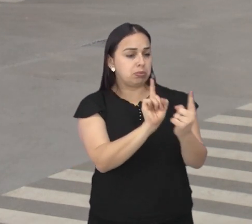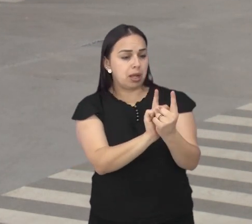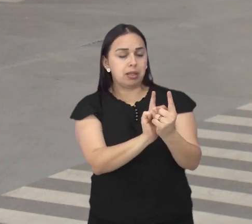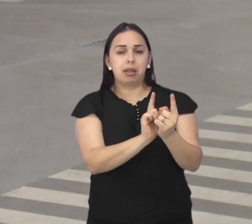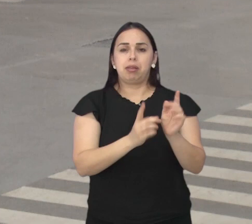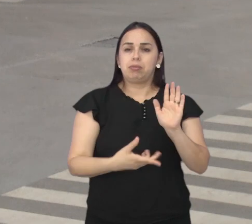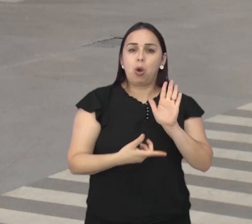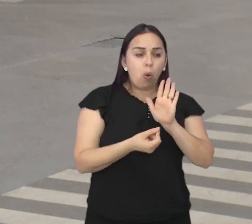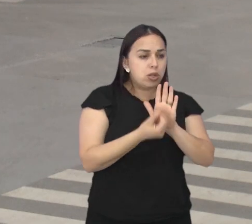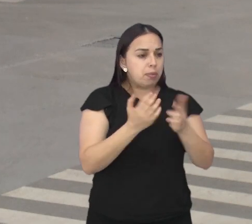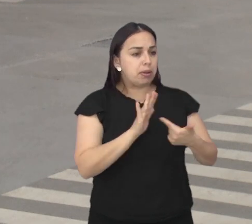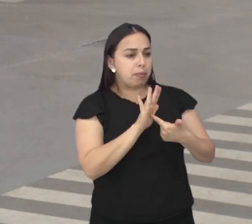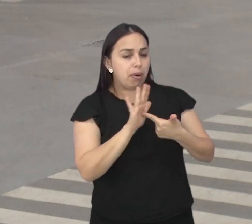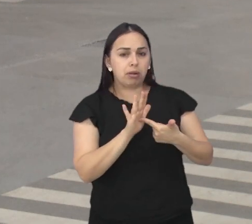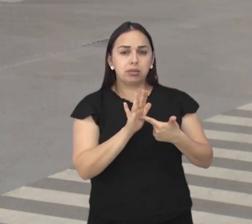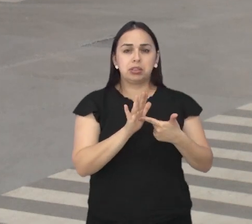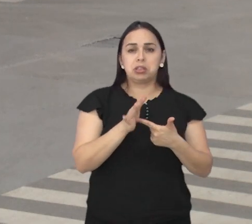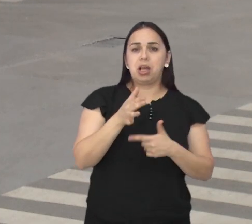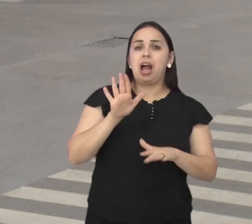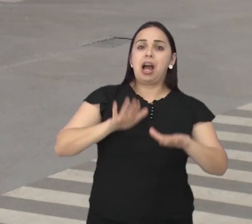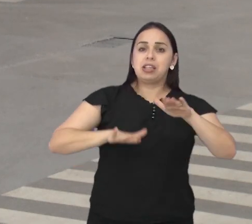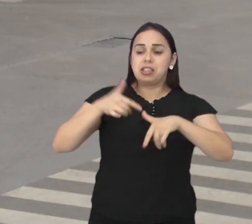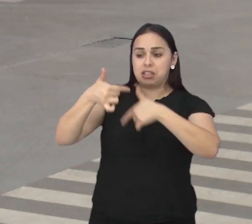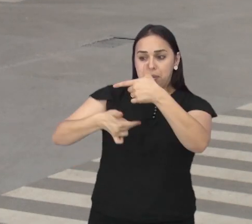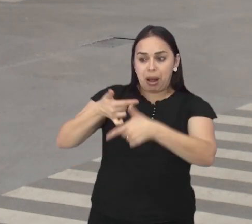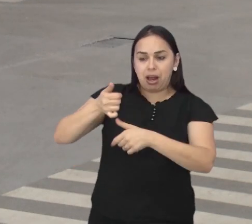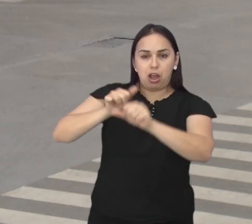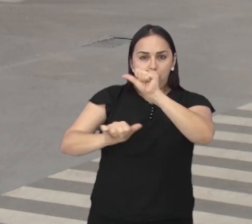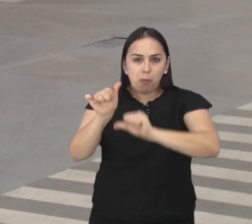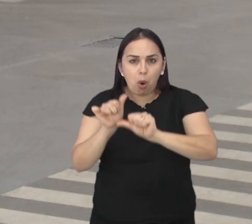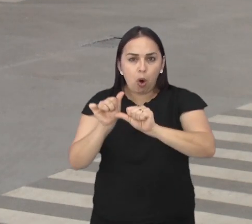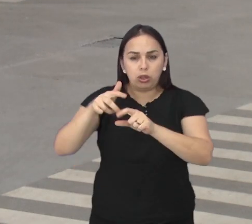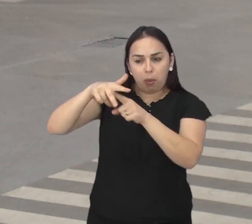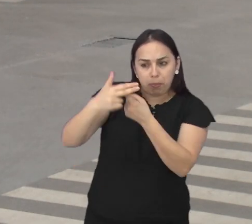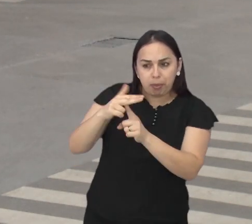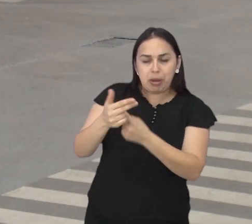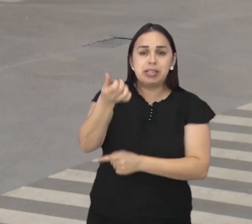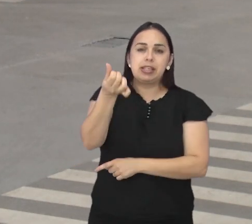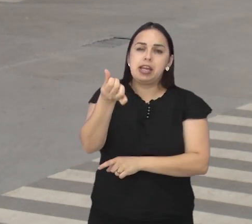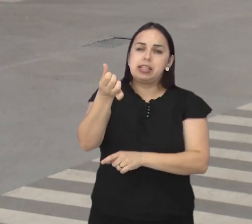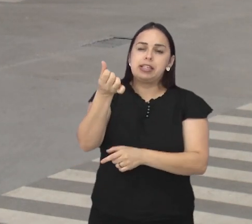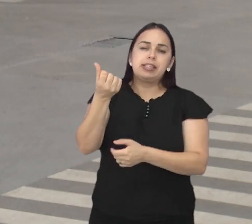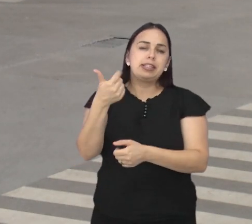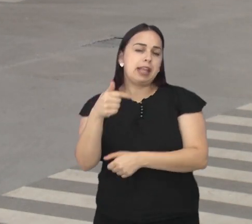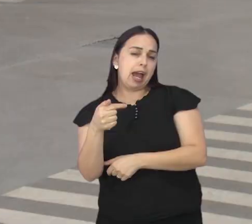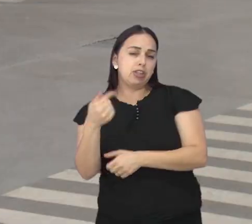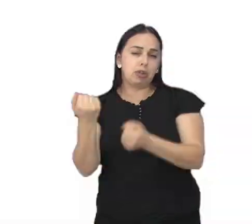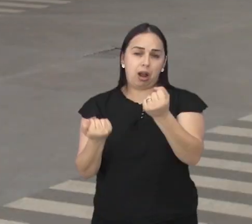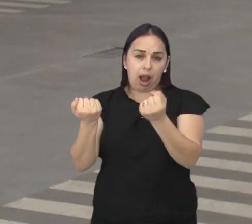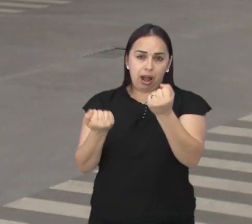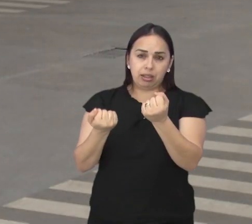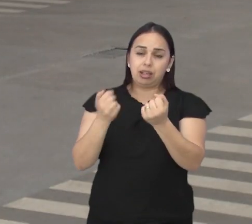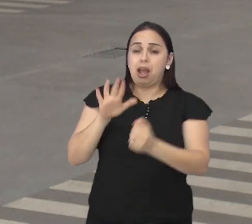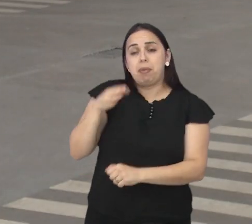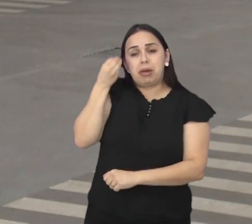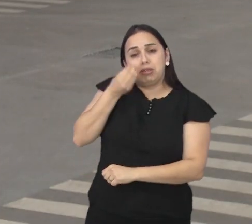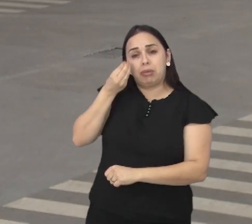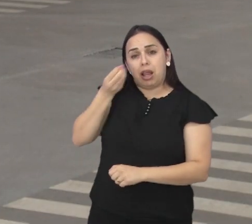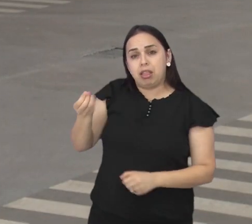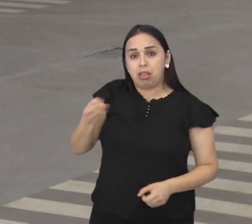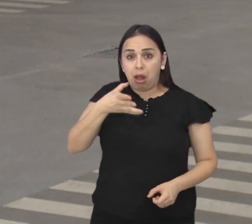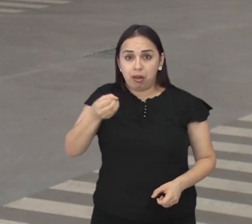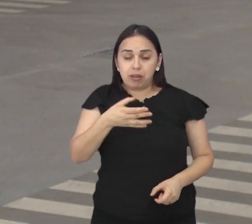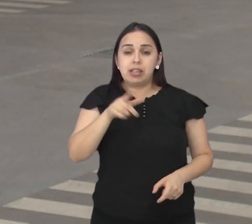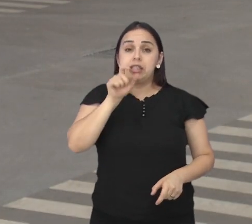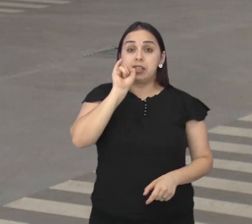o cliente, passa um orçamento e vai fazendo 6, 7 carros por dia. Isso aí já é a rotina nossa. É uma experiência